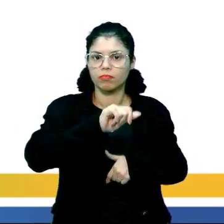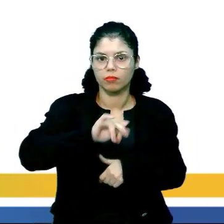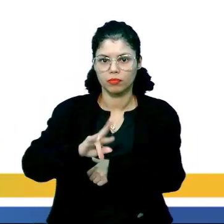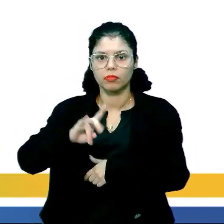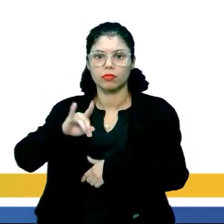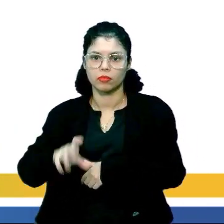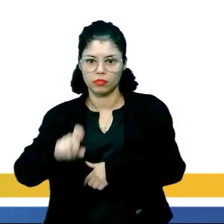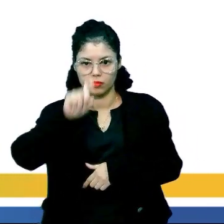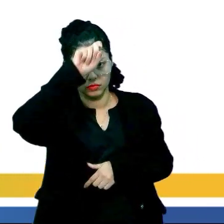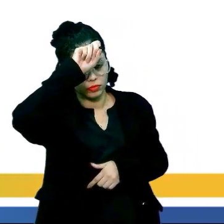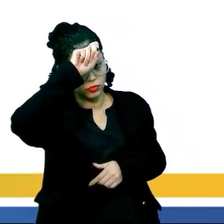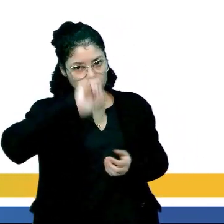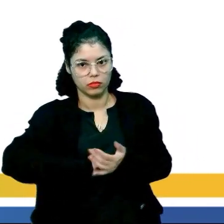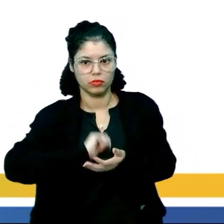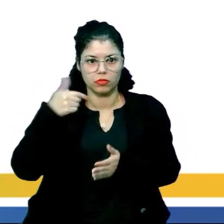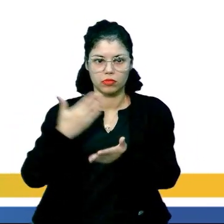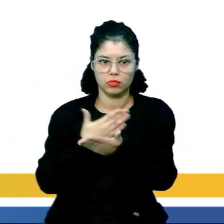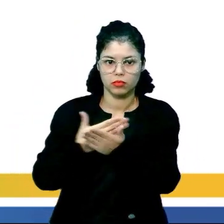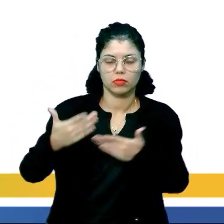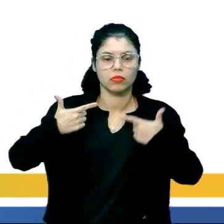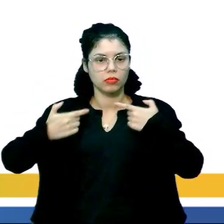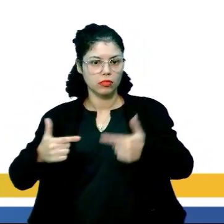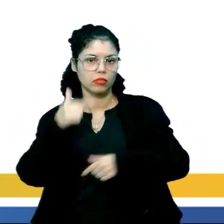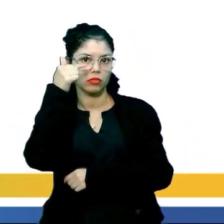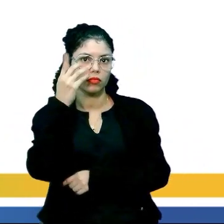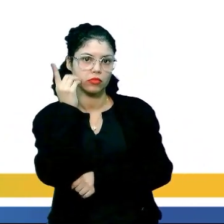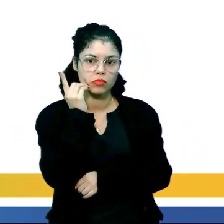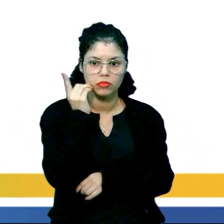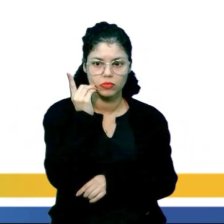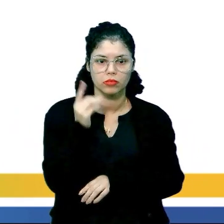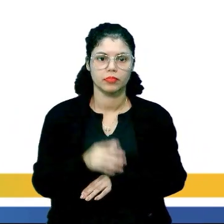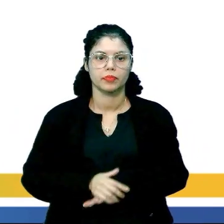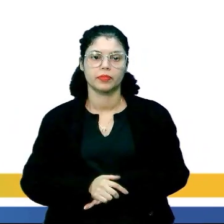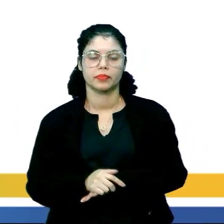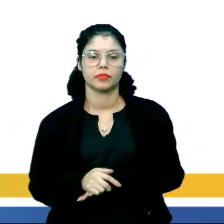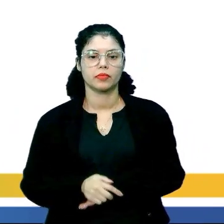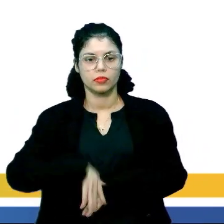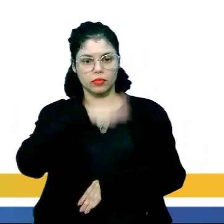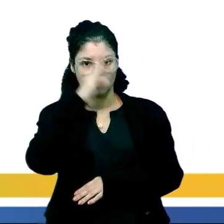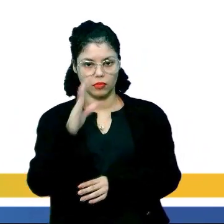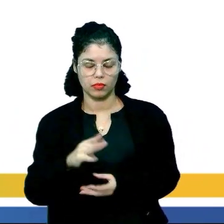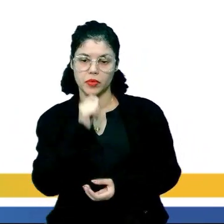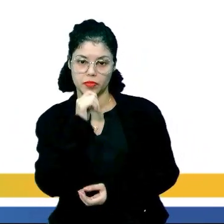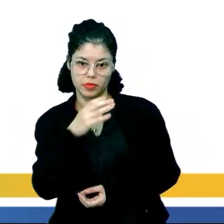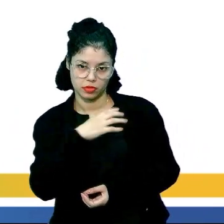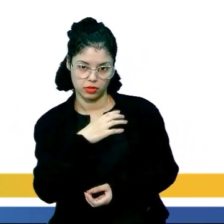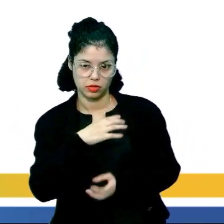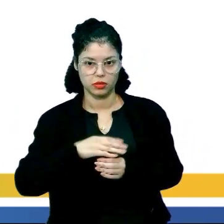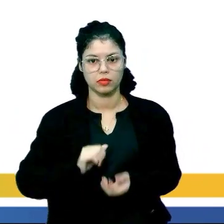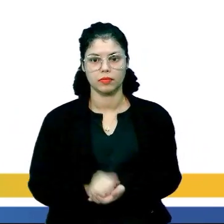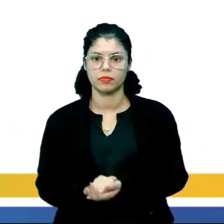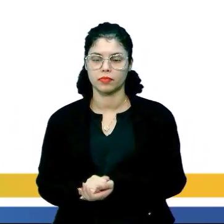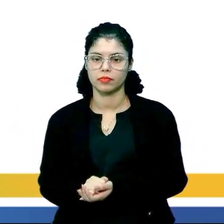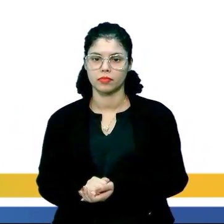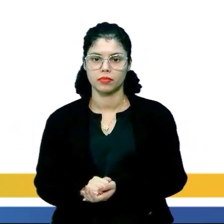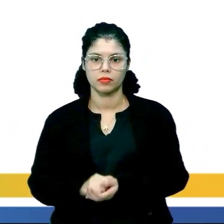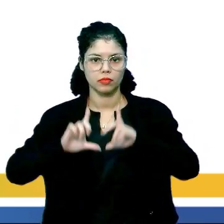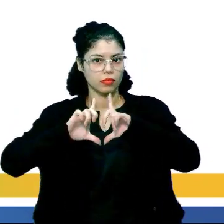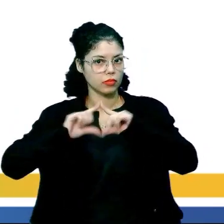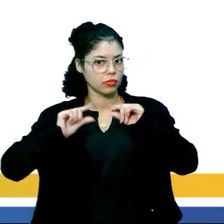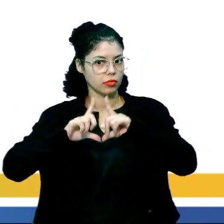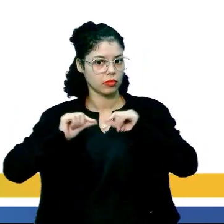ao Egito e à Síria naquilo que ficou conhecido como Guerra dos 7 Dias. No Brasil, foi inaugurada a cidade